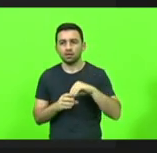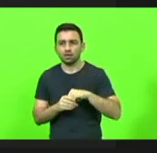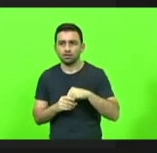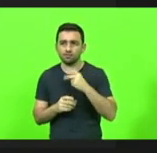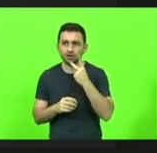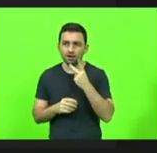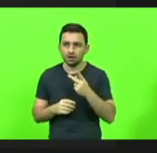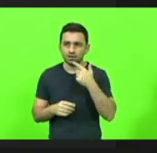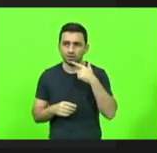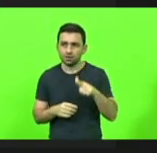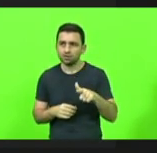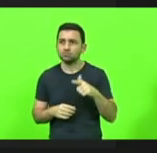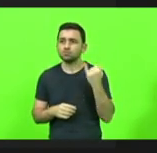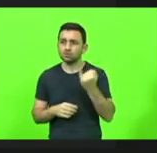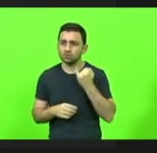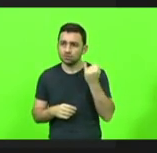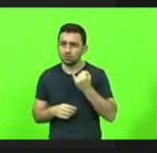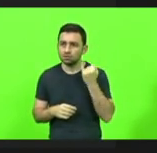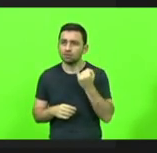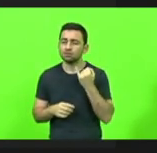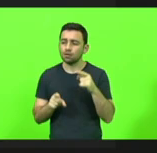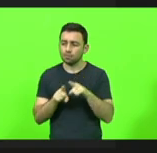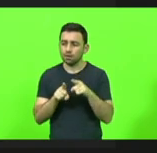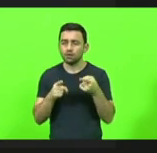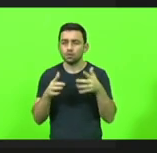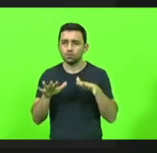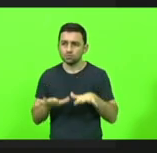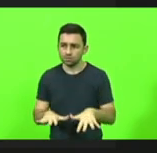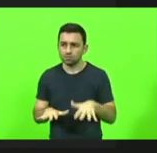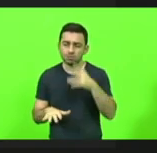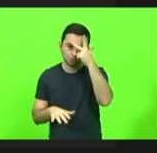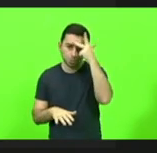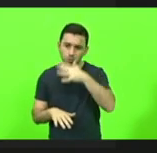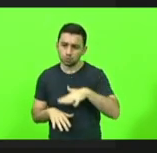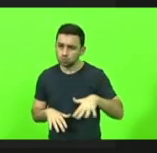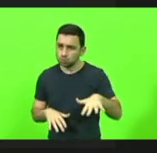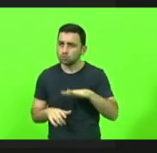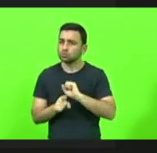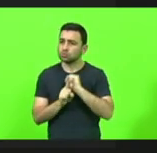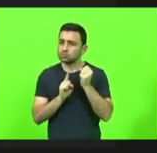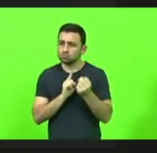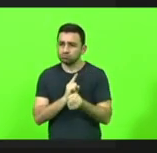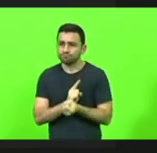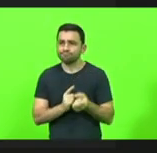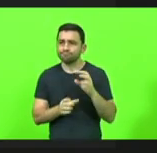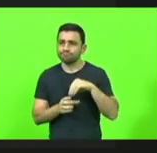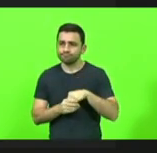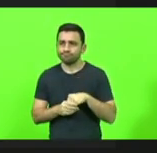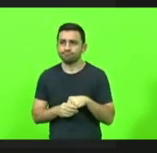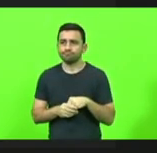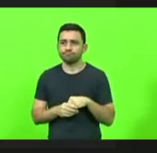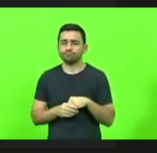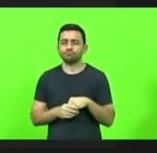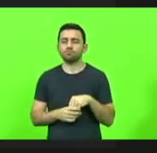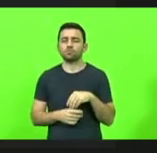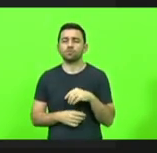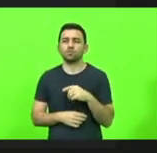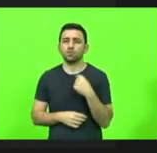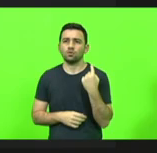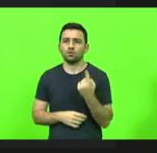nós também trabalhamos com inclusão dessas pessoas na sociedade. E não podemos